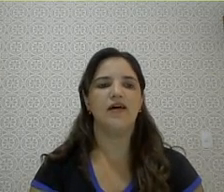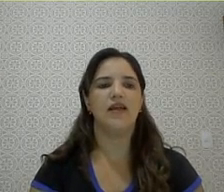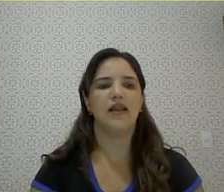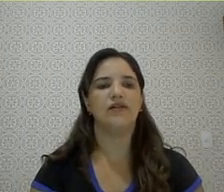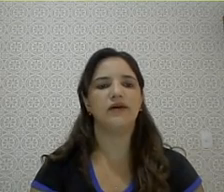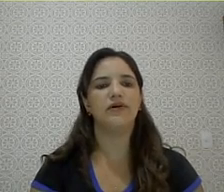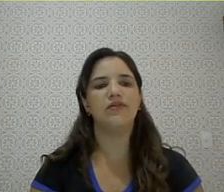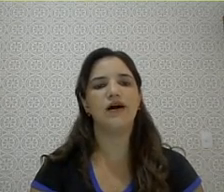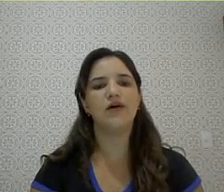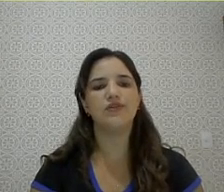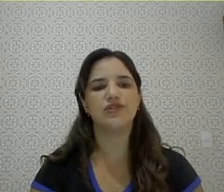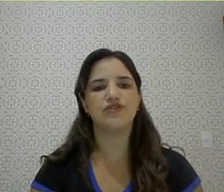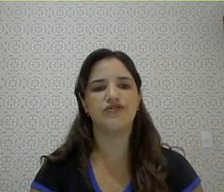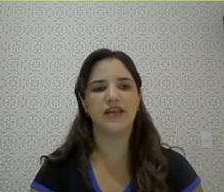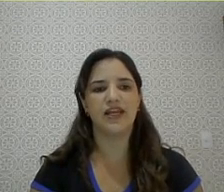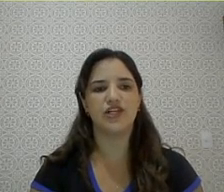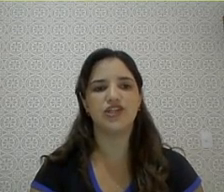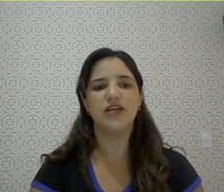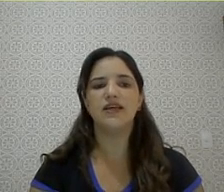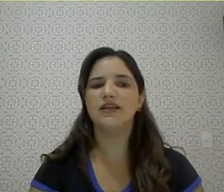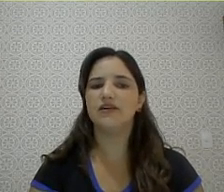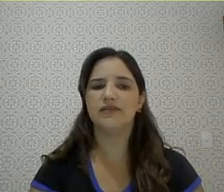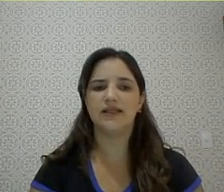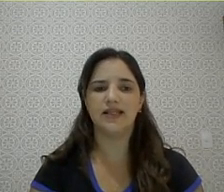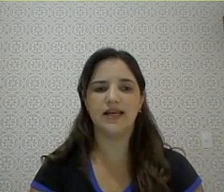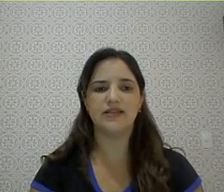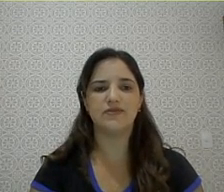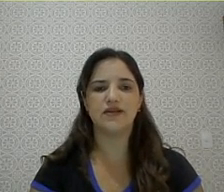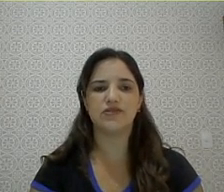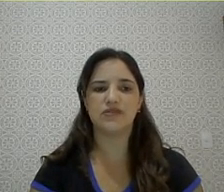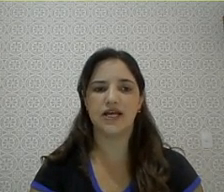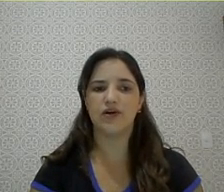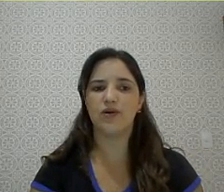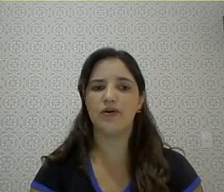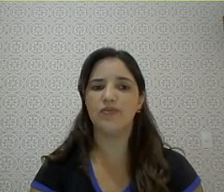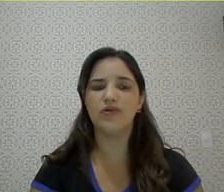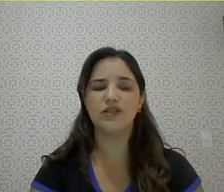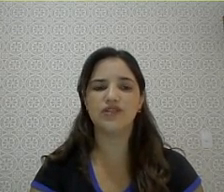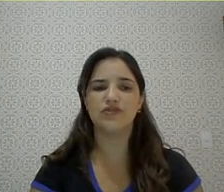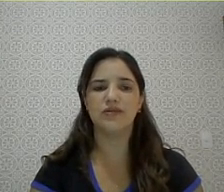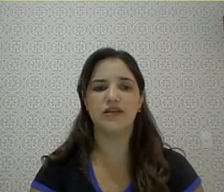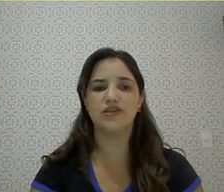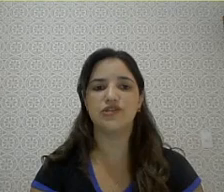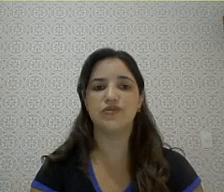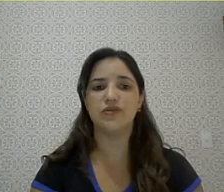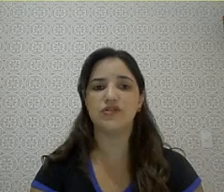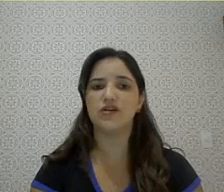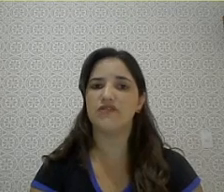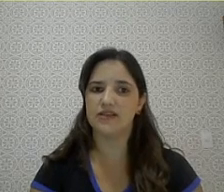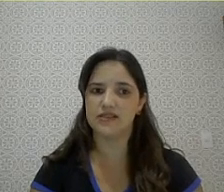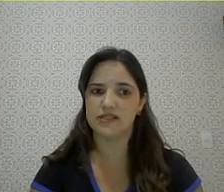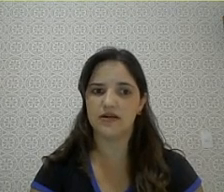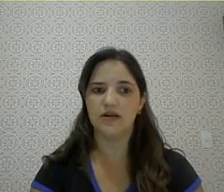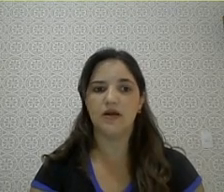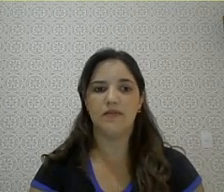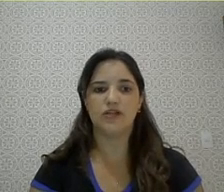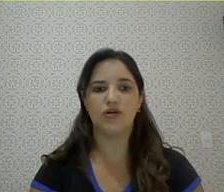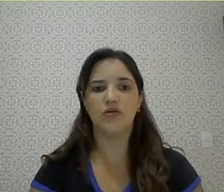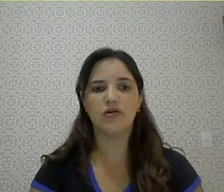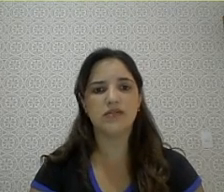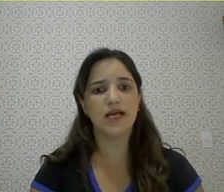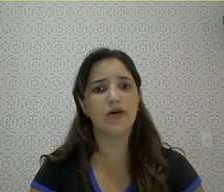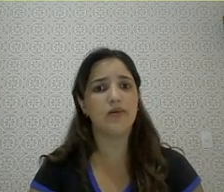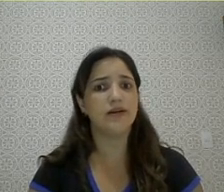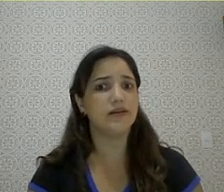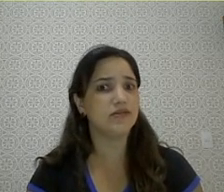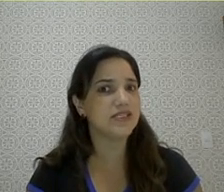porquê. Olha lá, o tamanduá é um bicho diferente, que não tem dentes, mas consegue comer muitas formigas de uma só vez. Mas